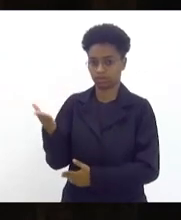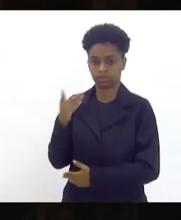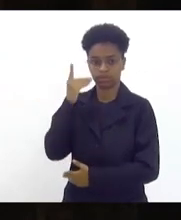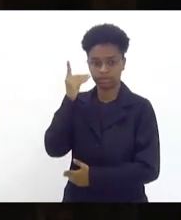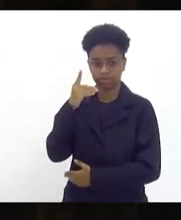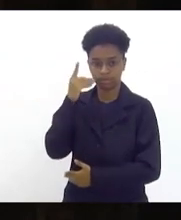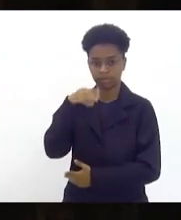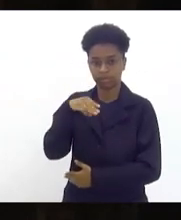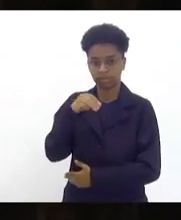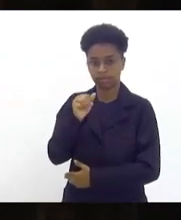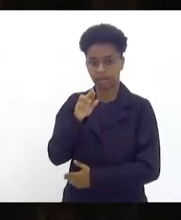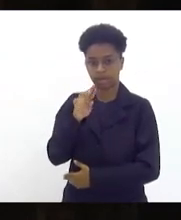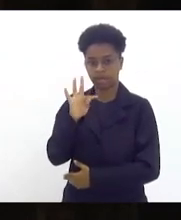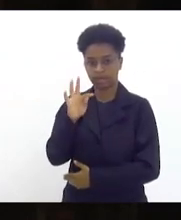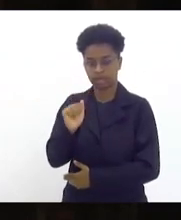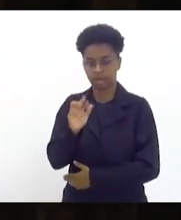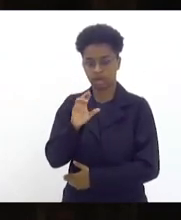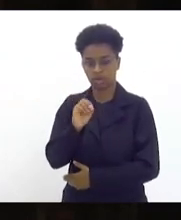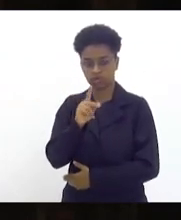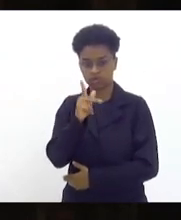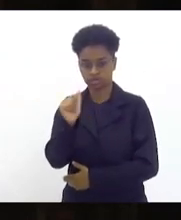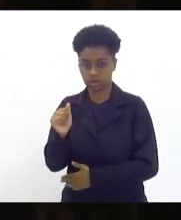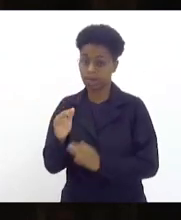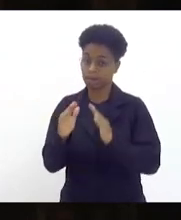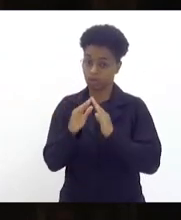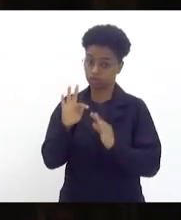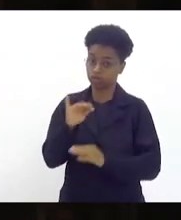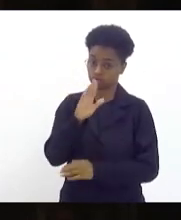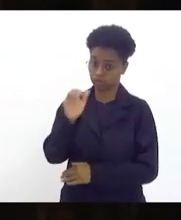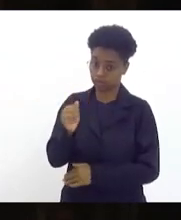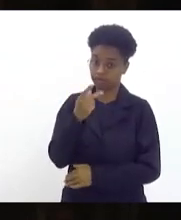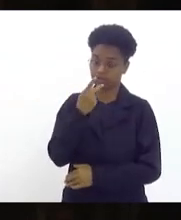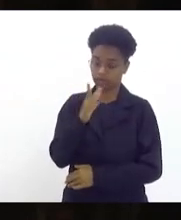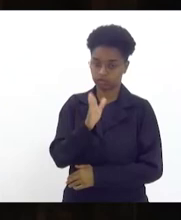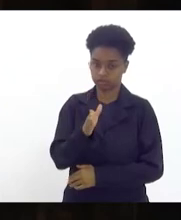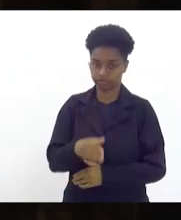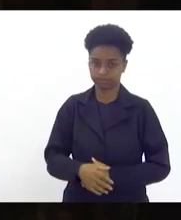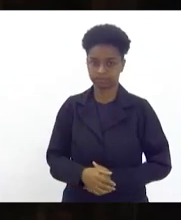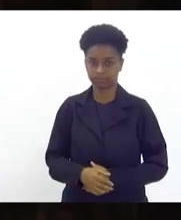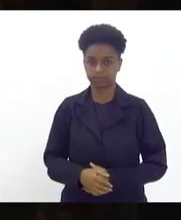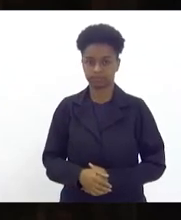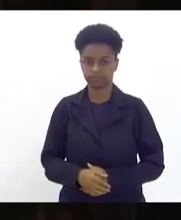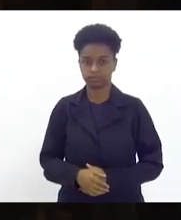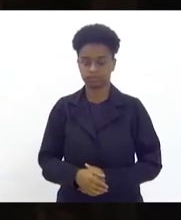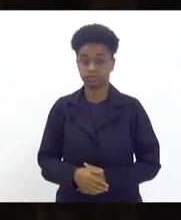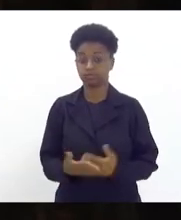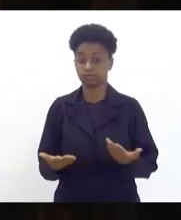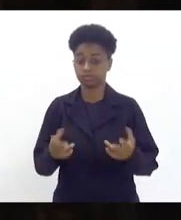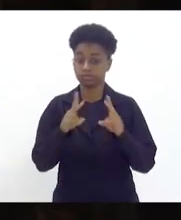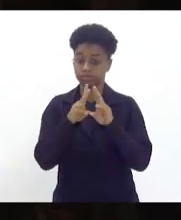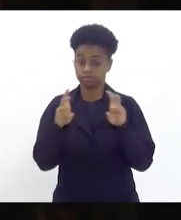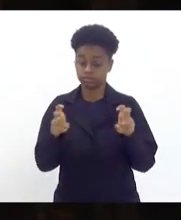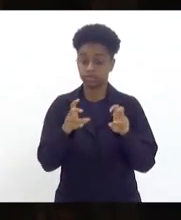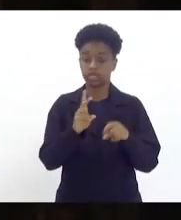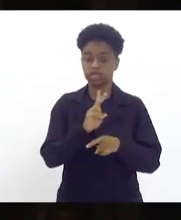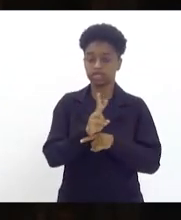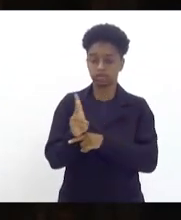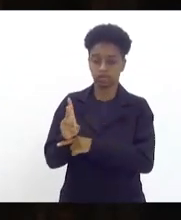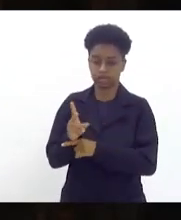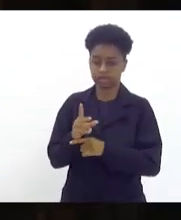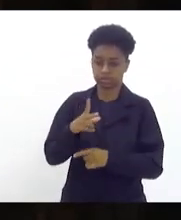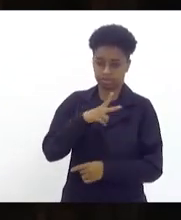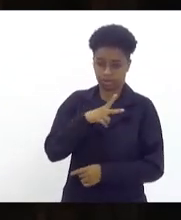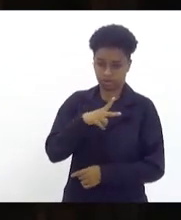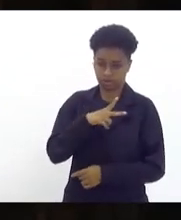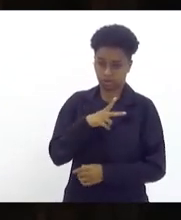deputada Marta Rocha tijucana já me falou a questão da segurança privados que são ofertadas